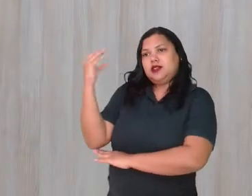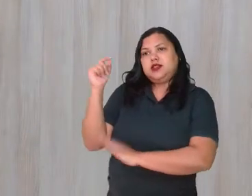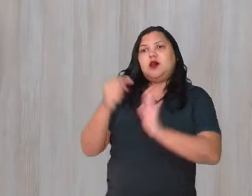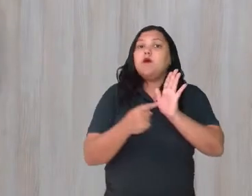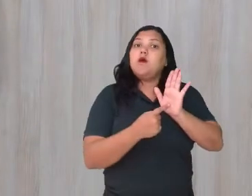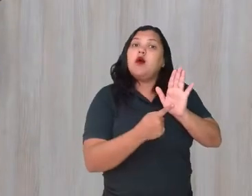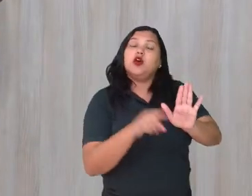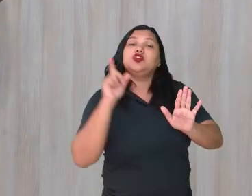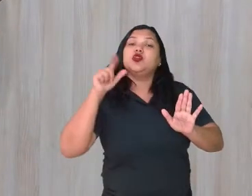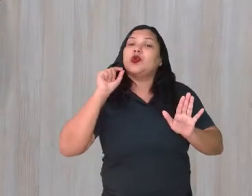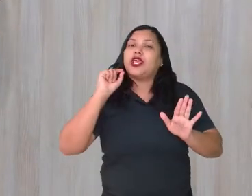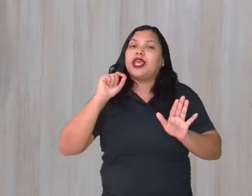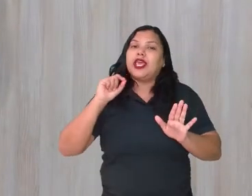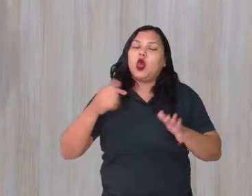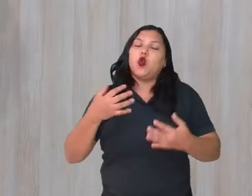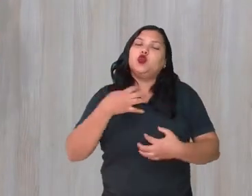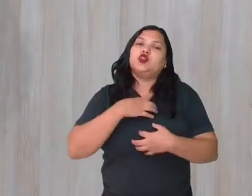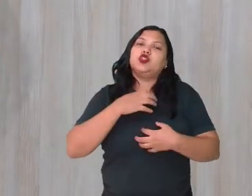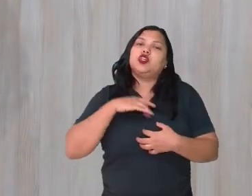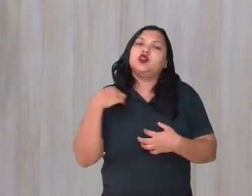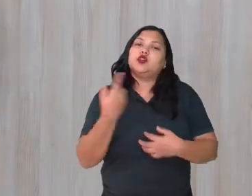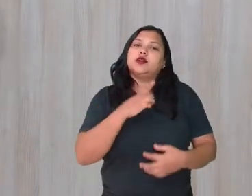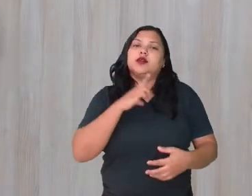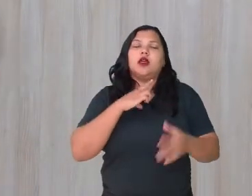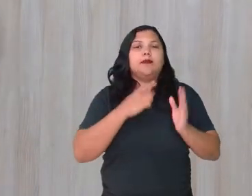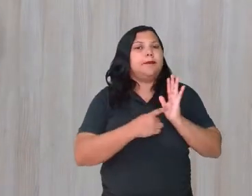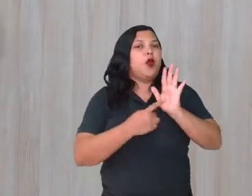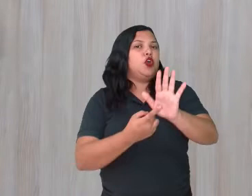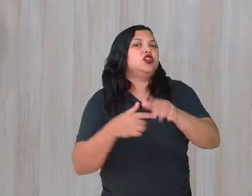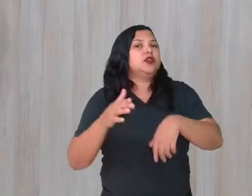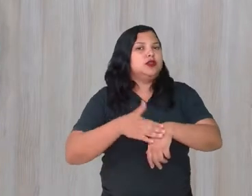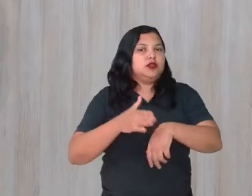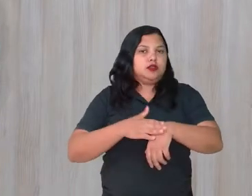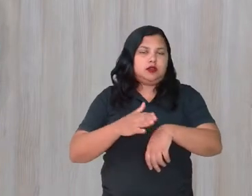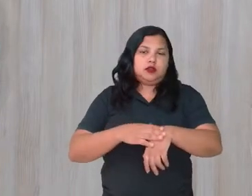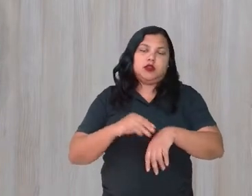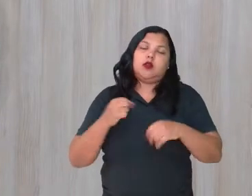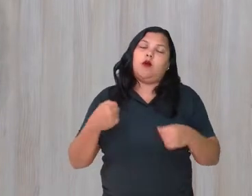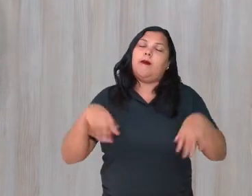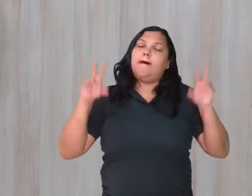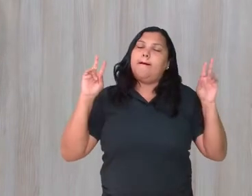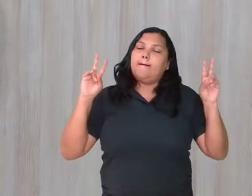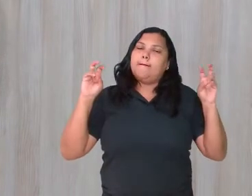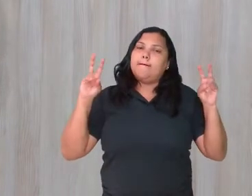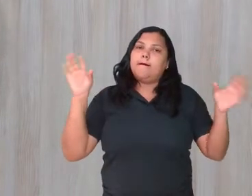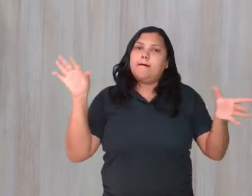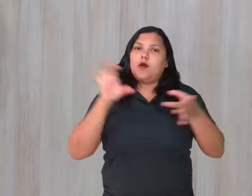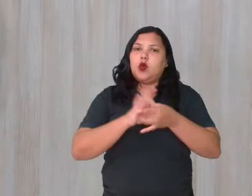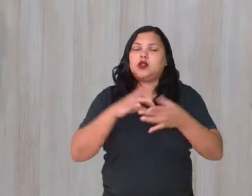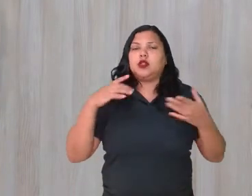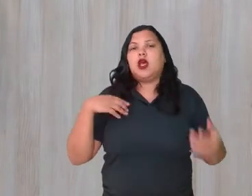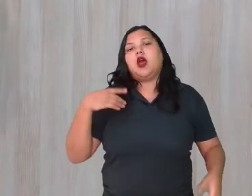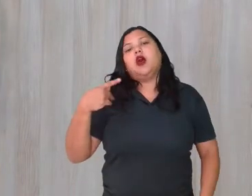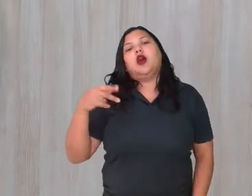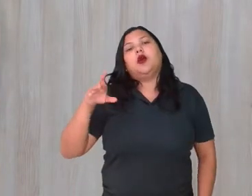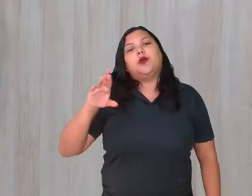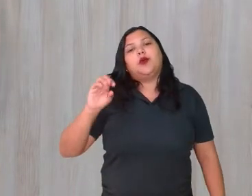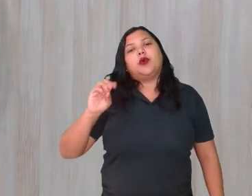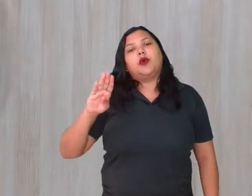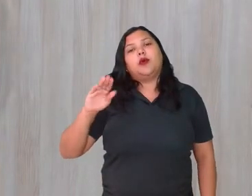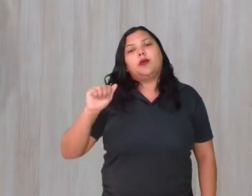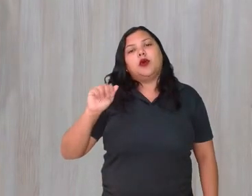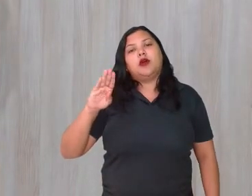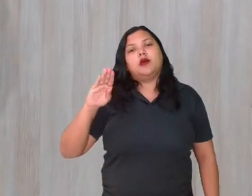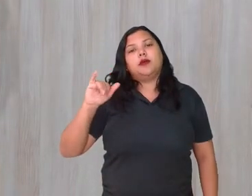que a maneira que a gente tem de expor essas situações com relação à probabilidade, à eficiência